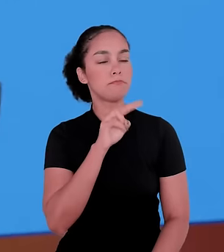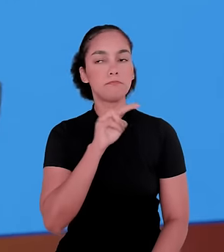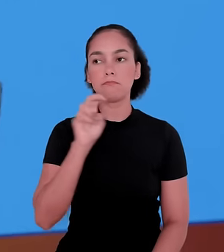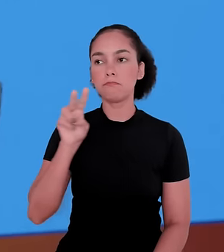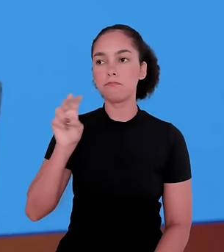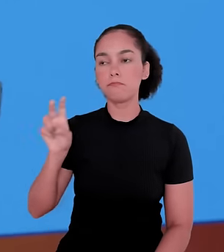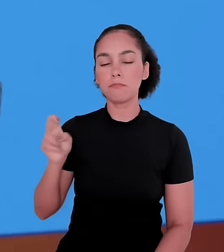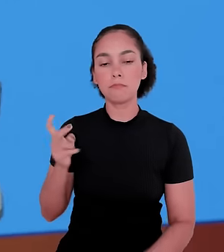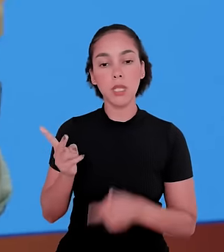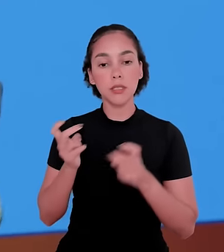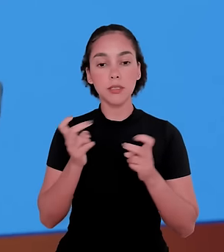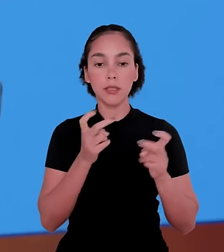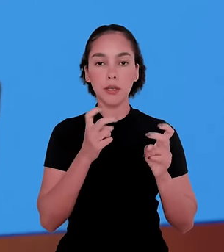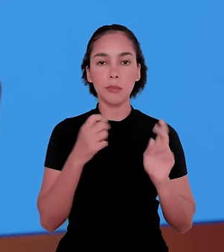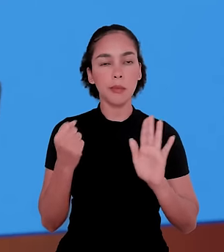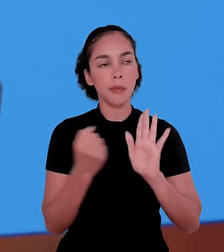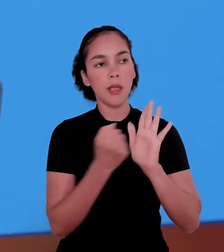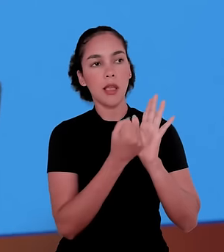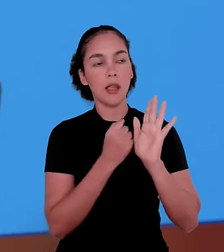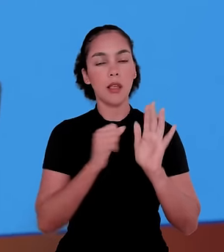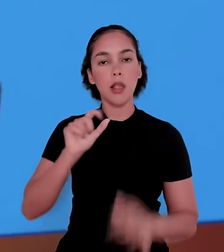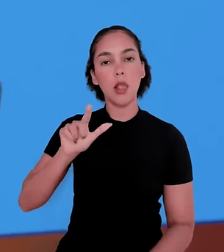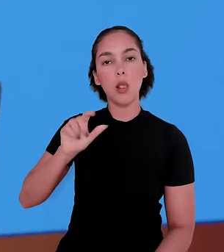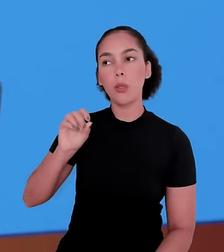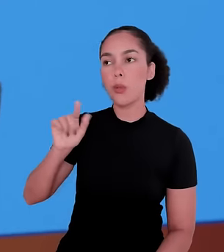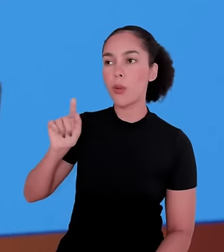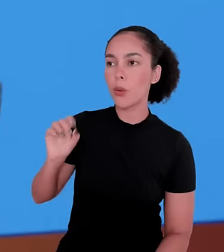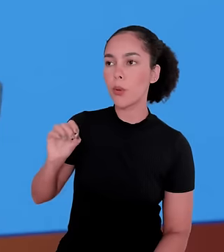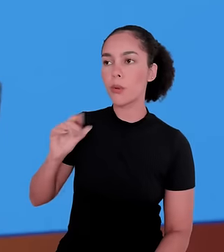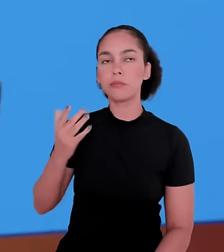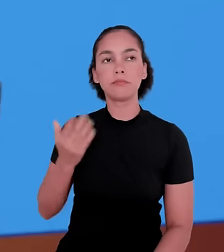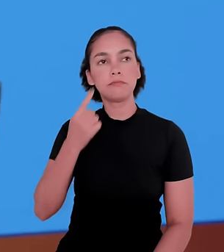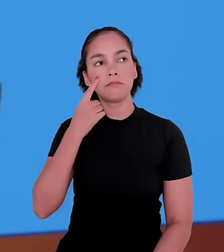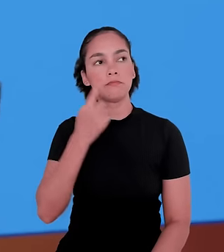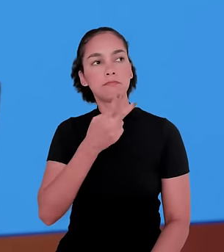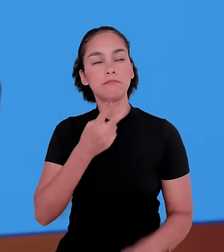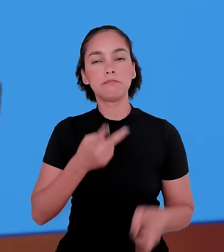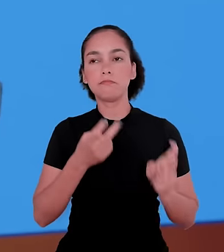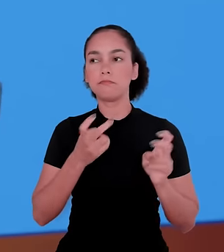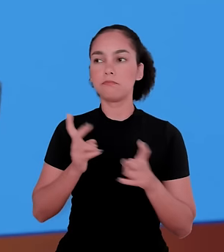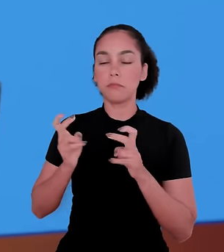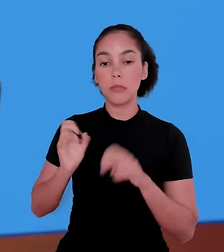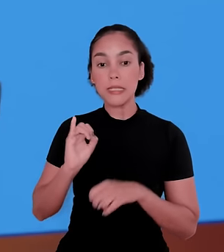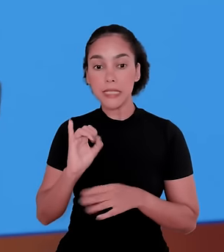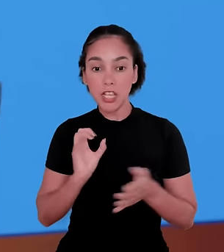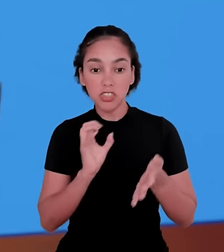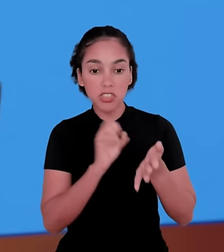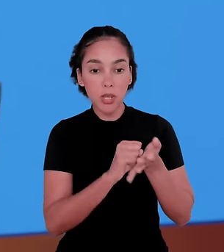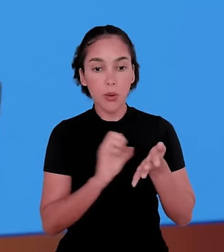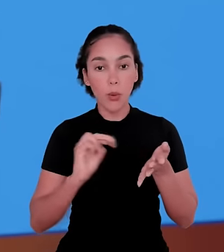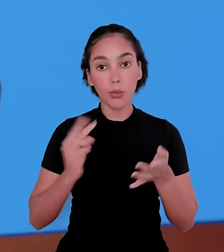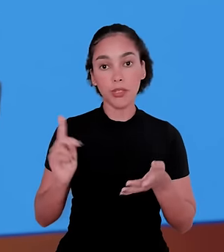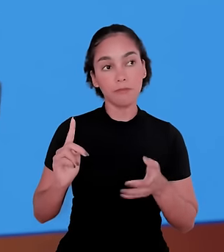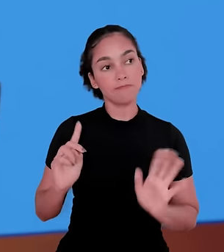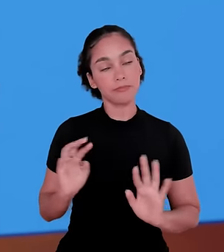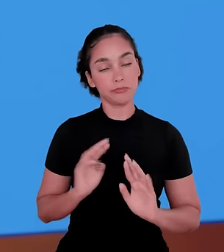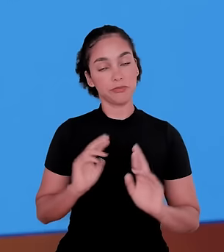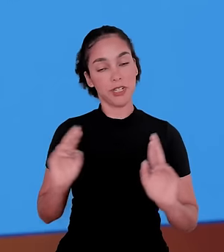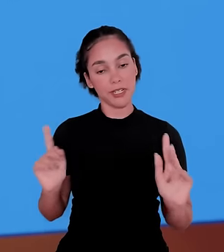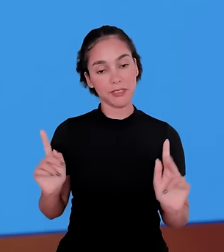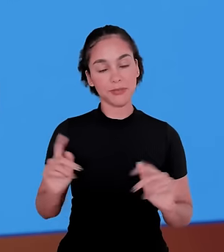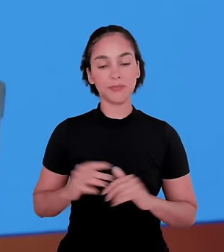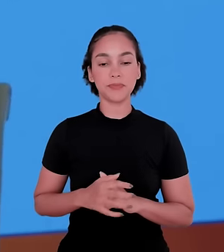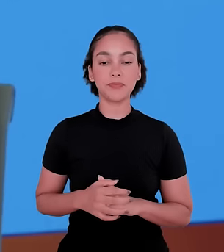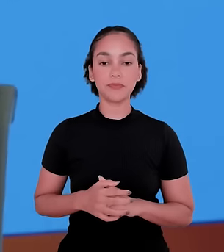empresa numa loja Aquilo é uma marca se ela tá sendo registrada ou não isso é uma outra questão